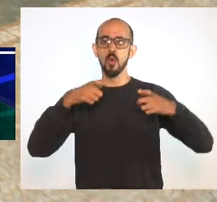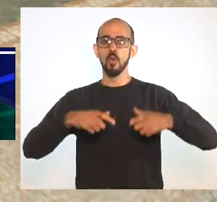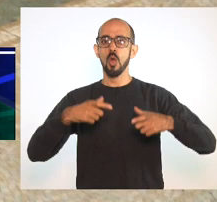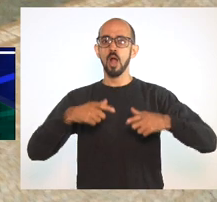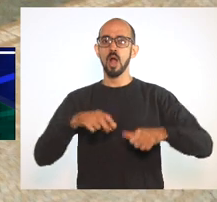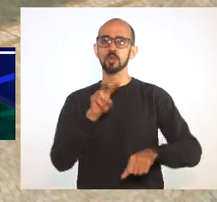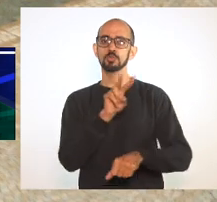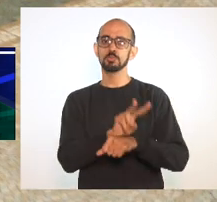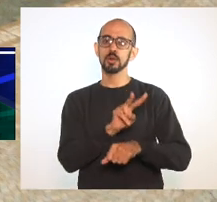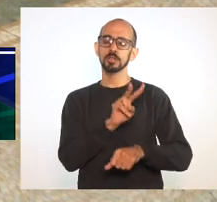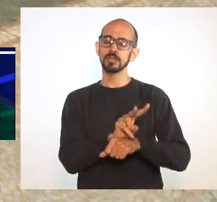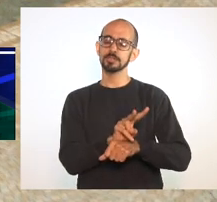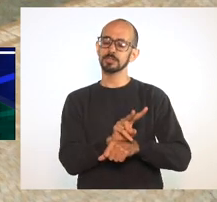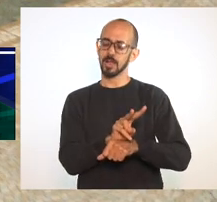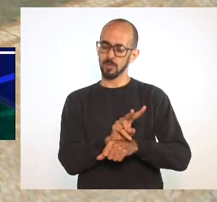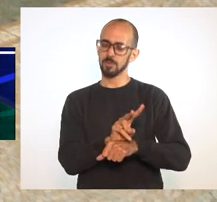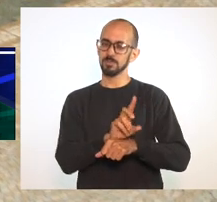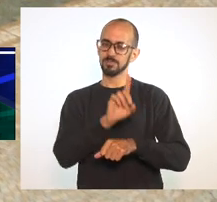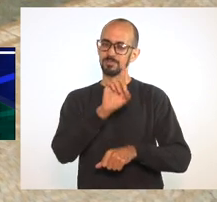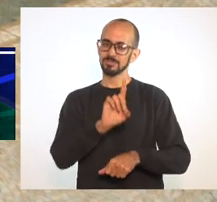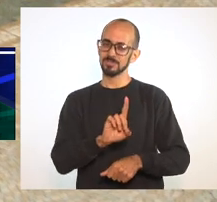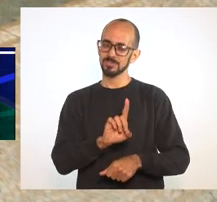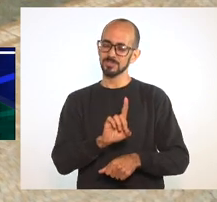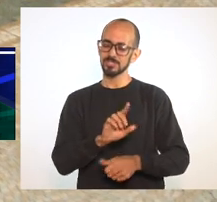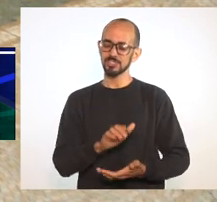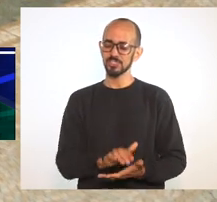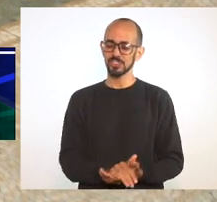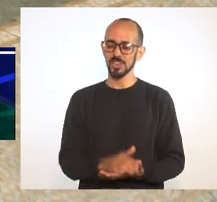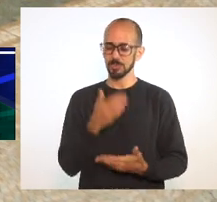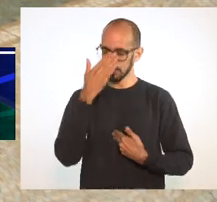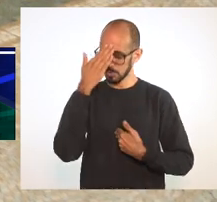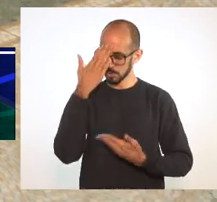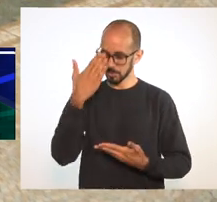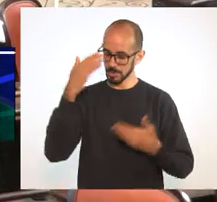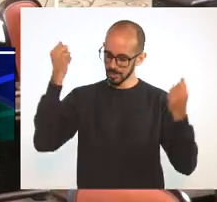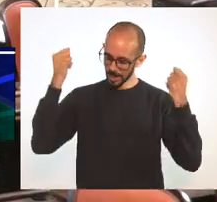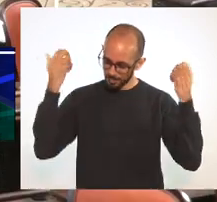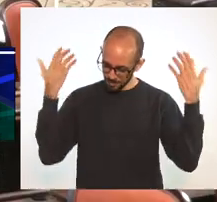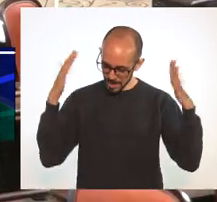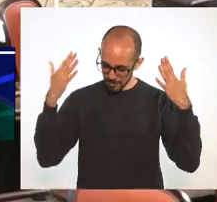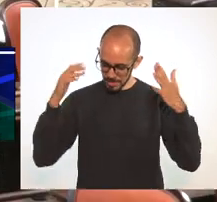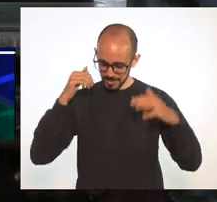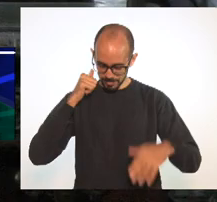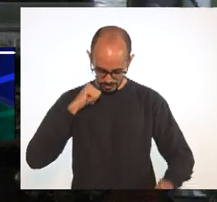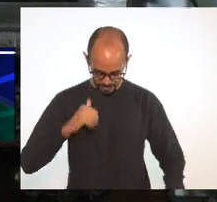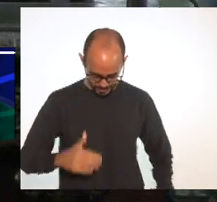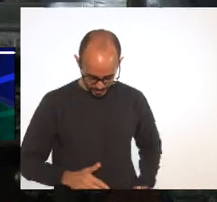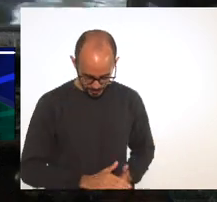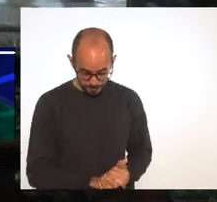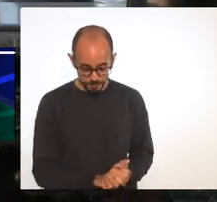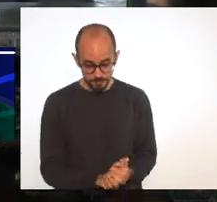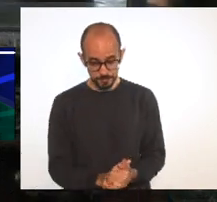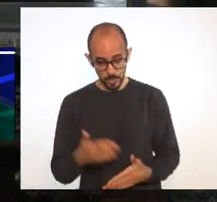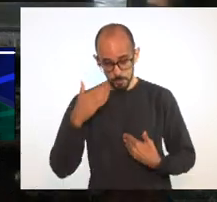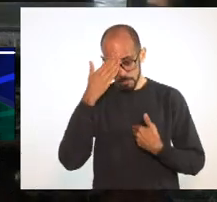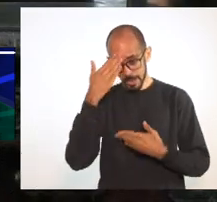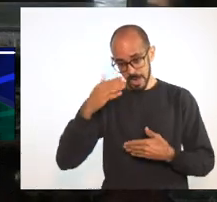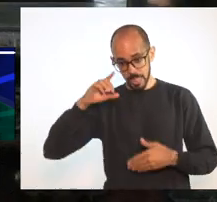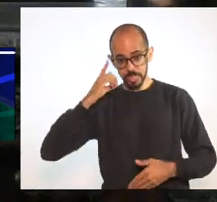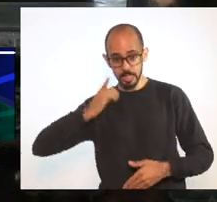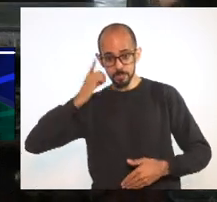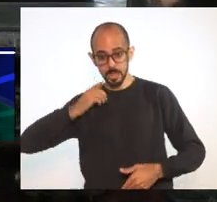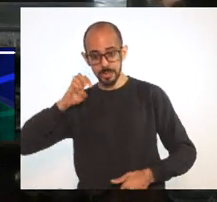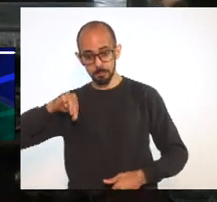e de garantia de direitos. Muito obrigado. Viva as mulheres. Muito obrigada, deputada